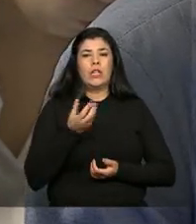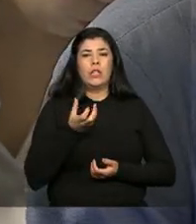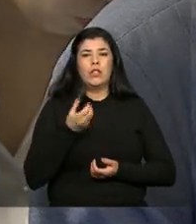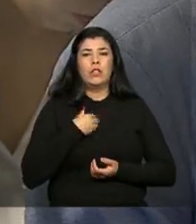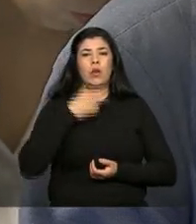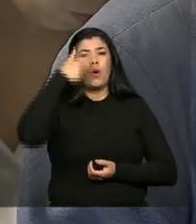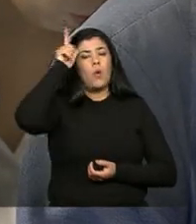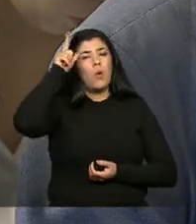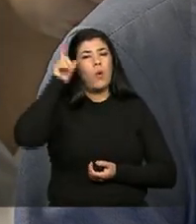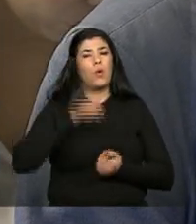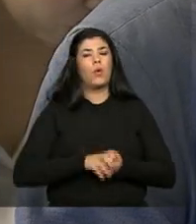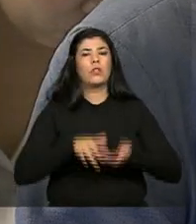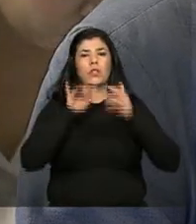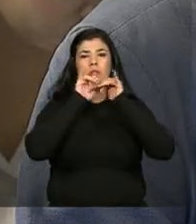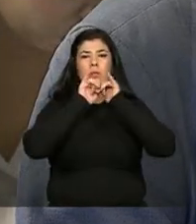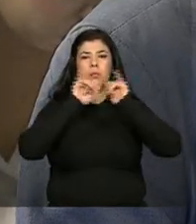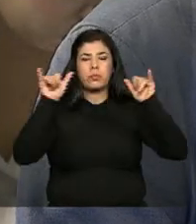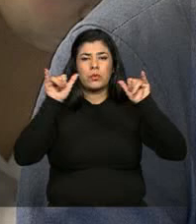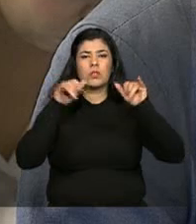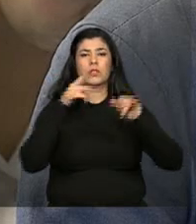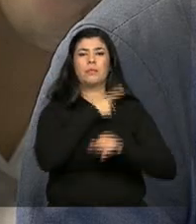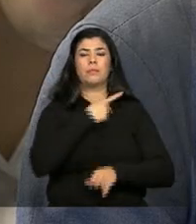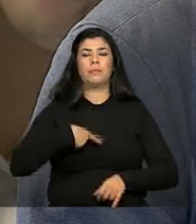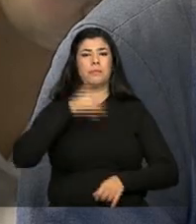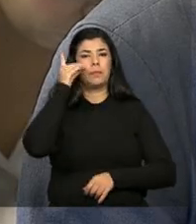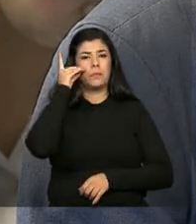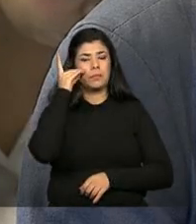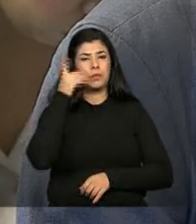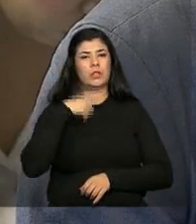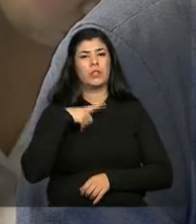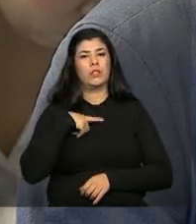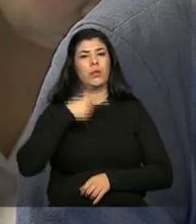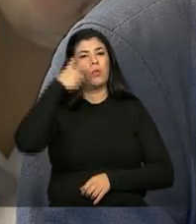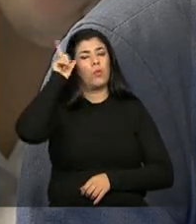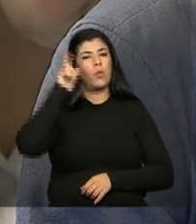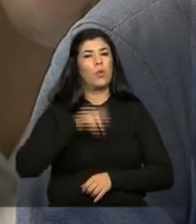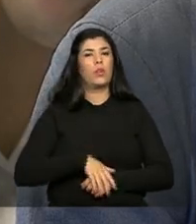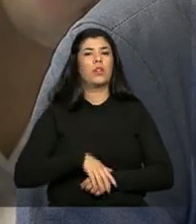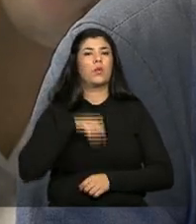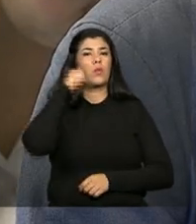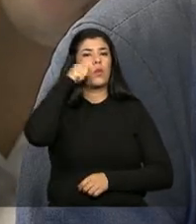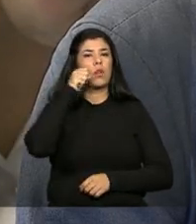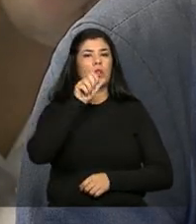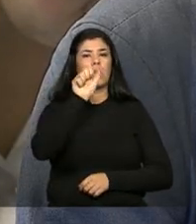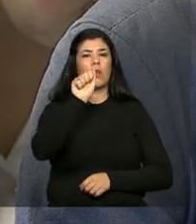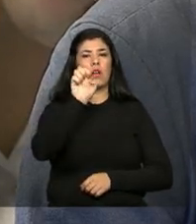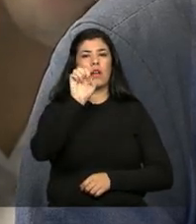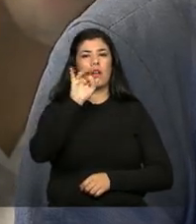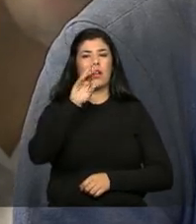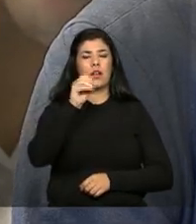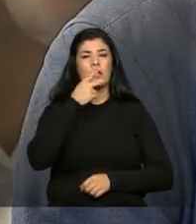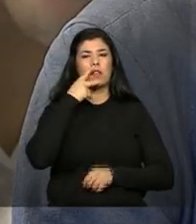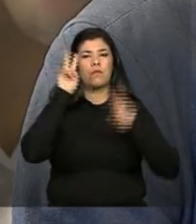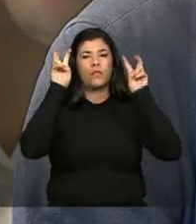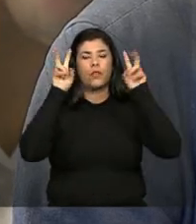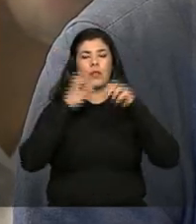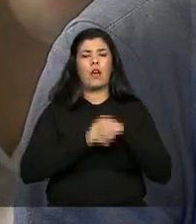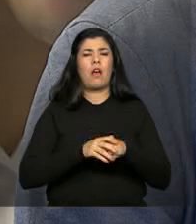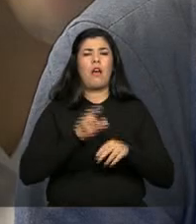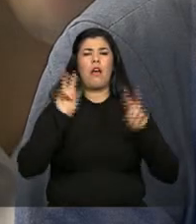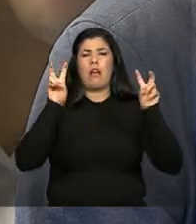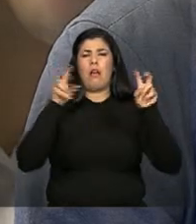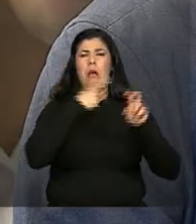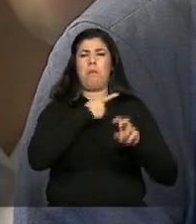presidente Dilma que repercutir com o senhor as declarações do senador Aécio Neves e disse "que a presidente não é capaz de